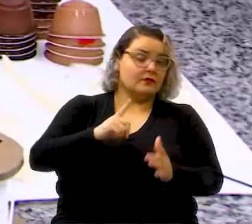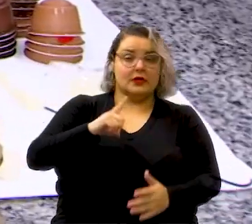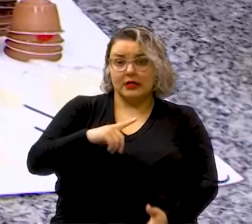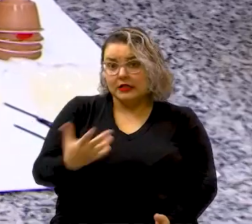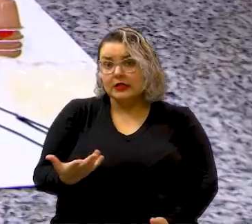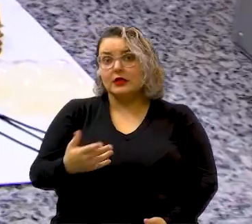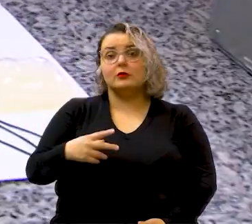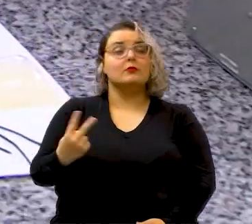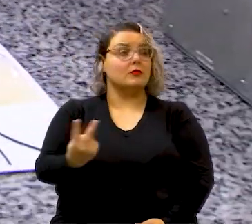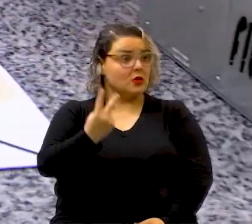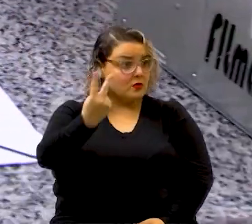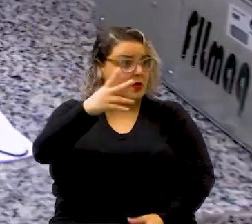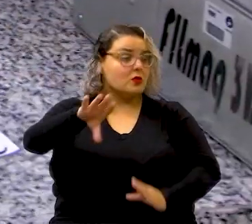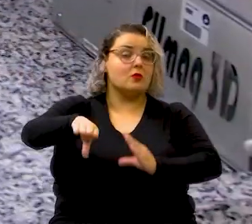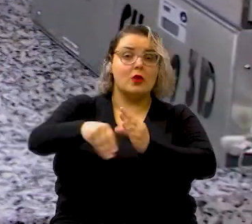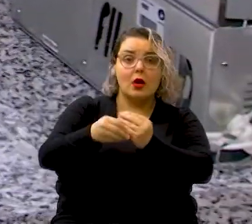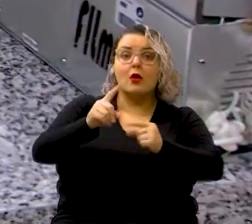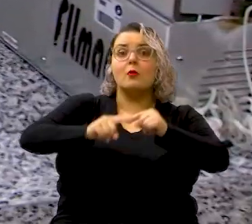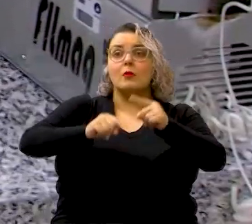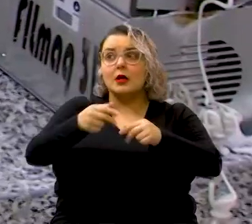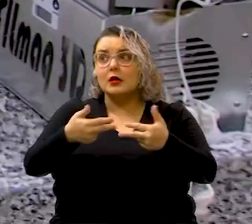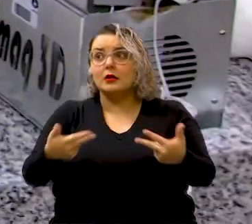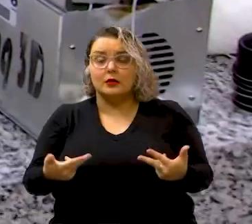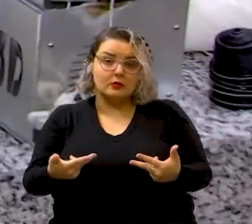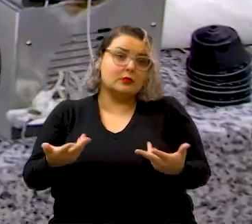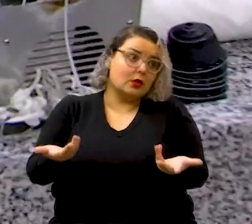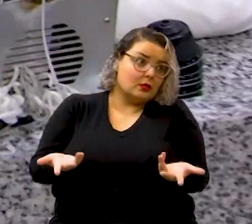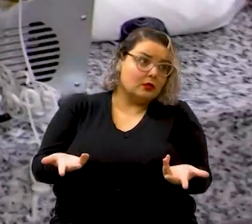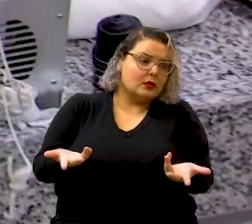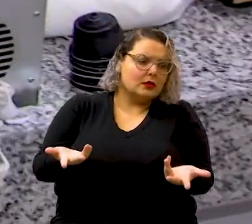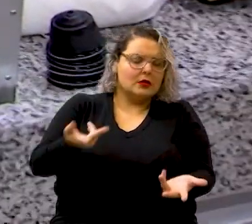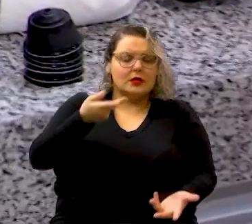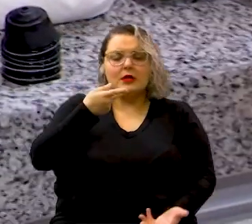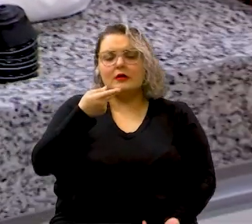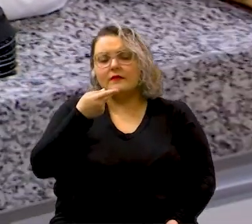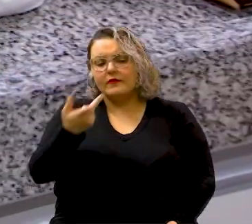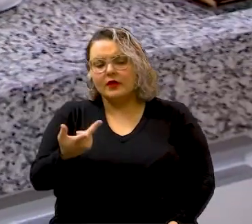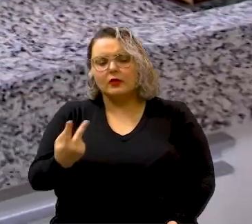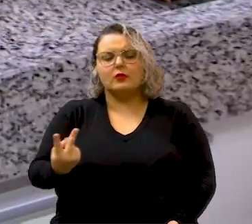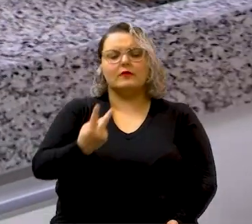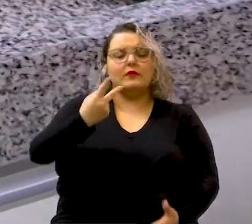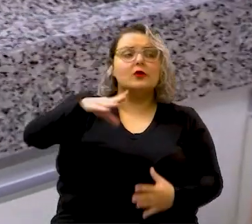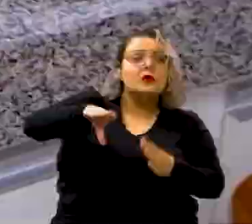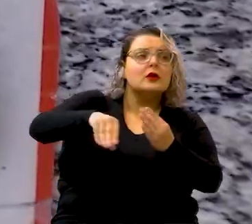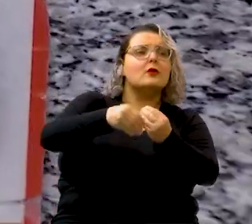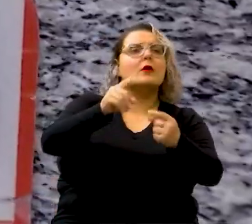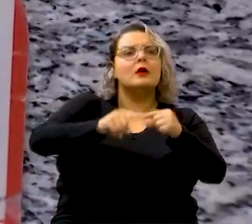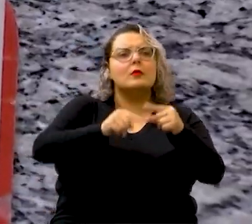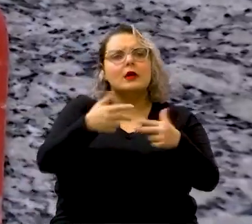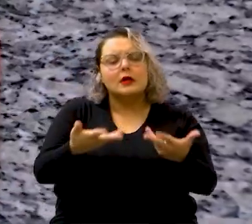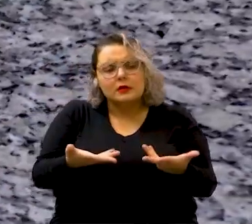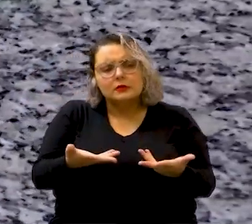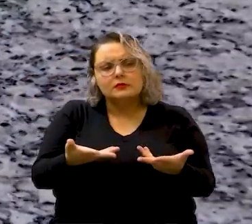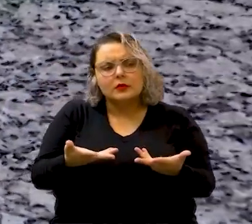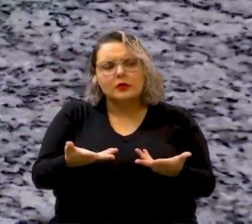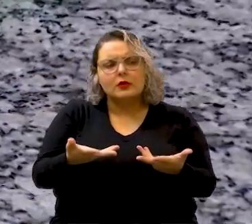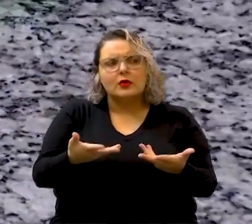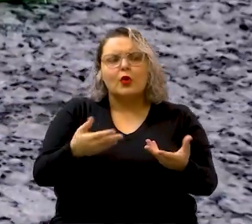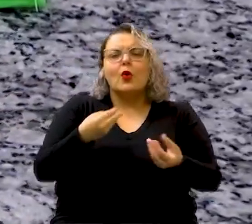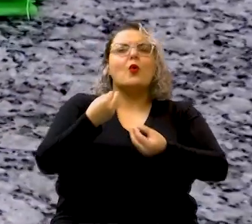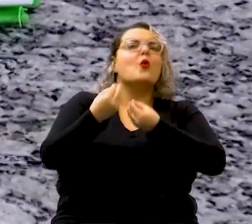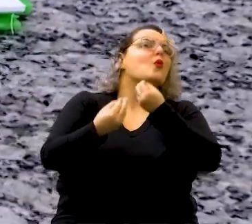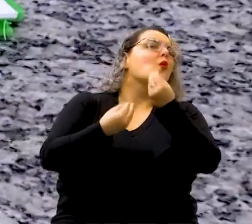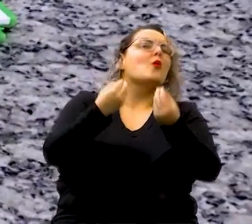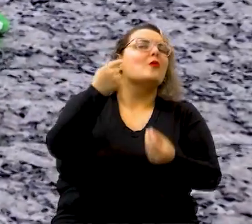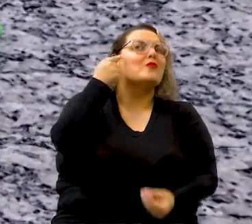vai gerando mais valor agregado ao material. Falando em valor agregado ao material, de